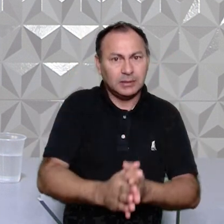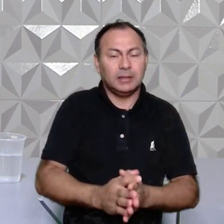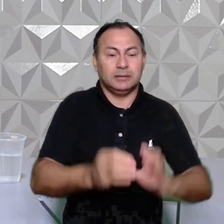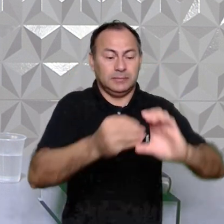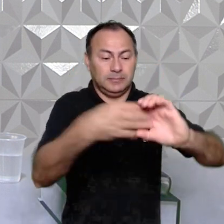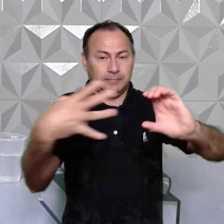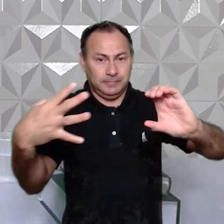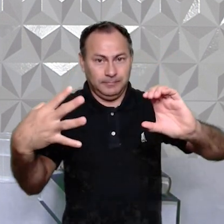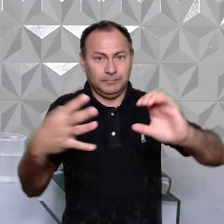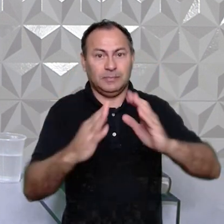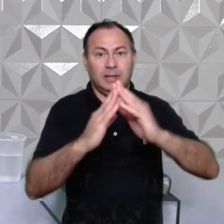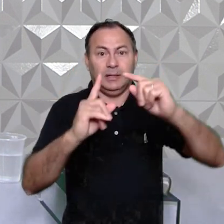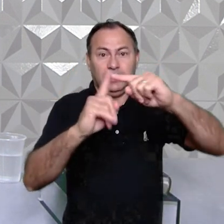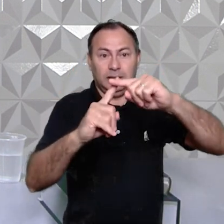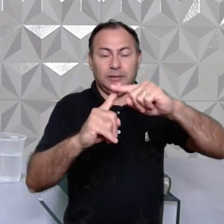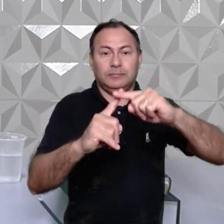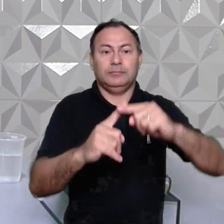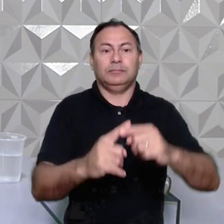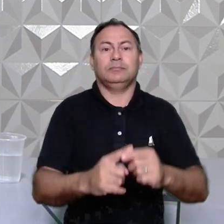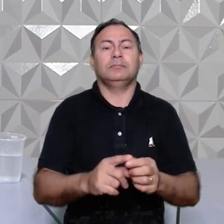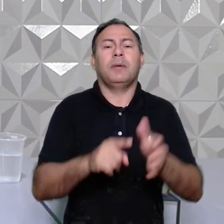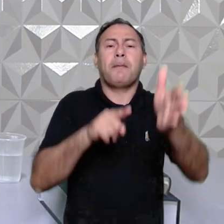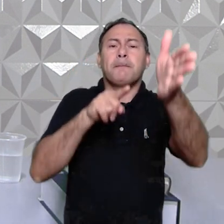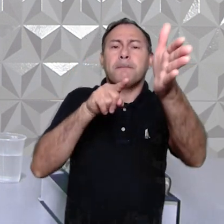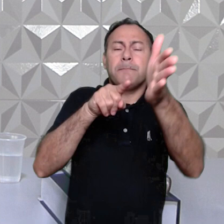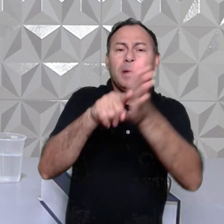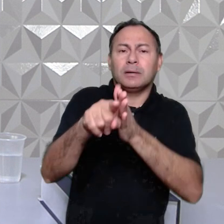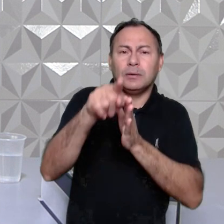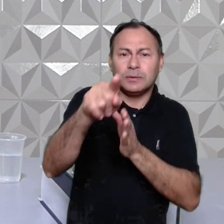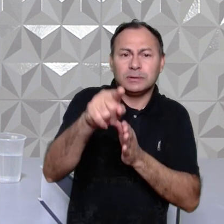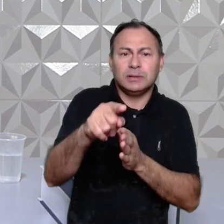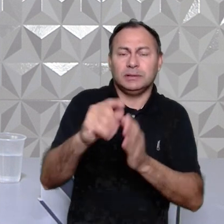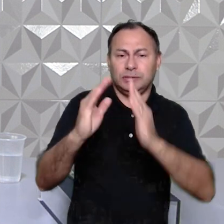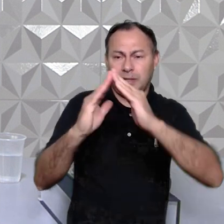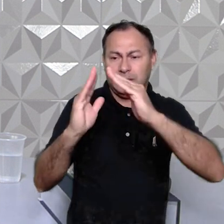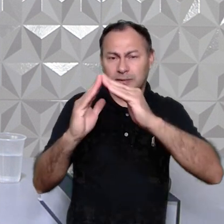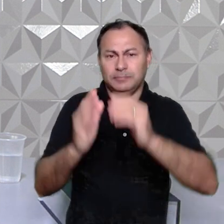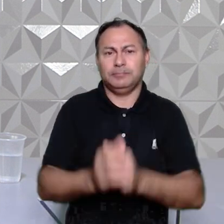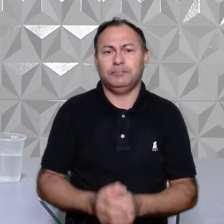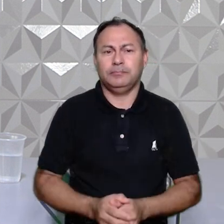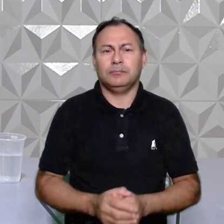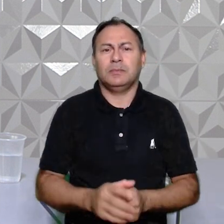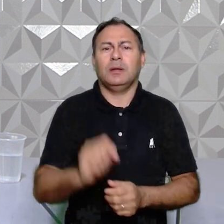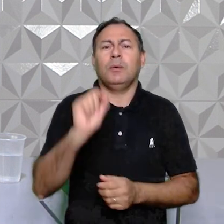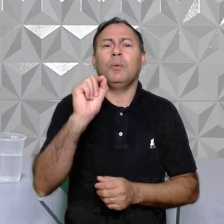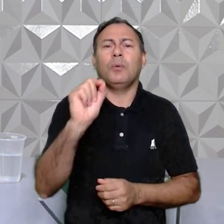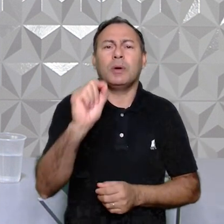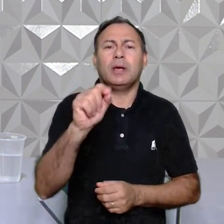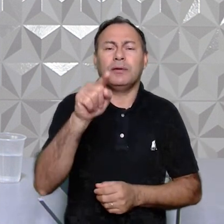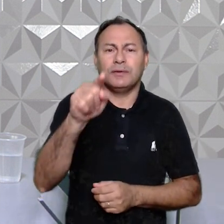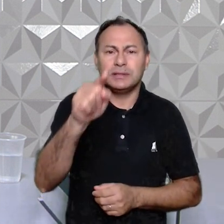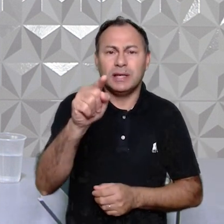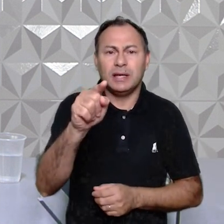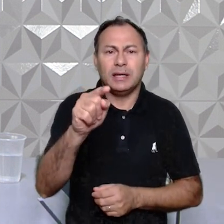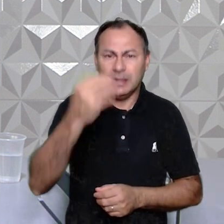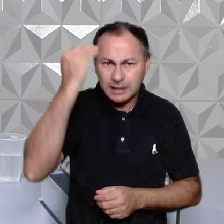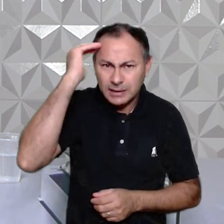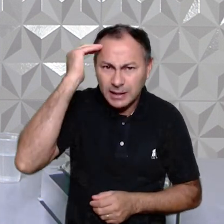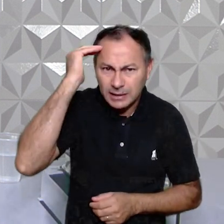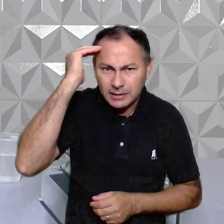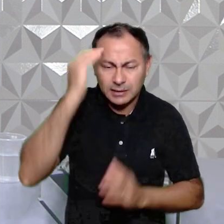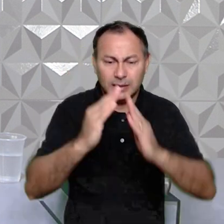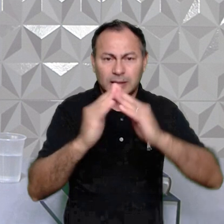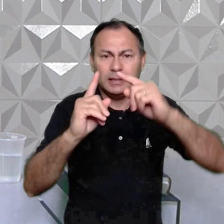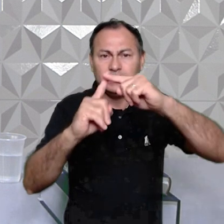essas características da Igreja, pergunto para vocês de casa: o que você entende